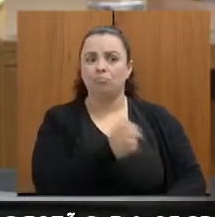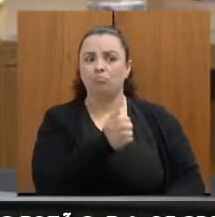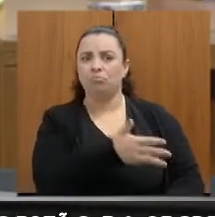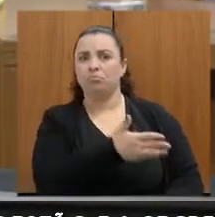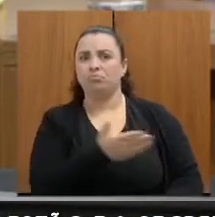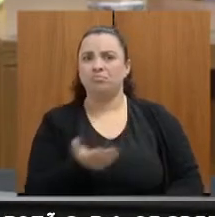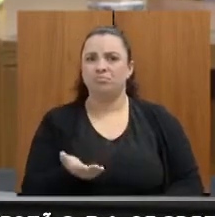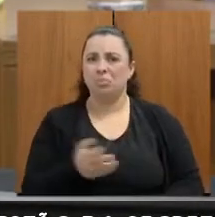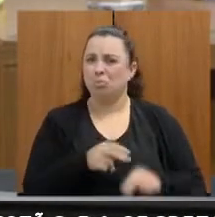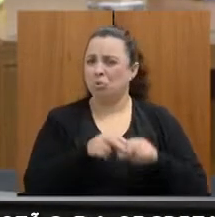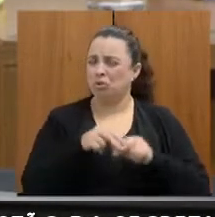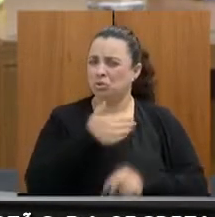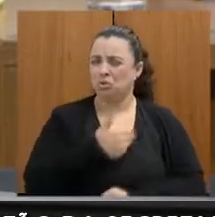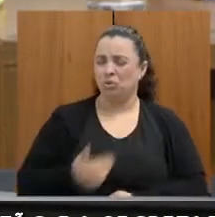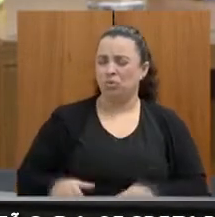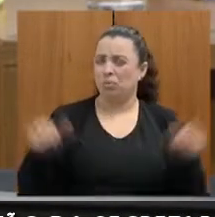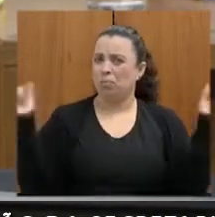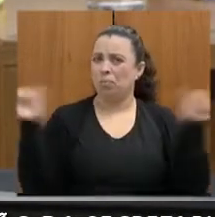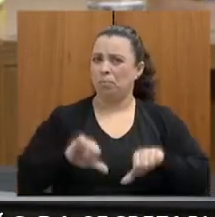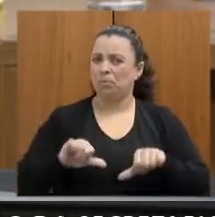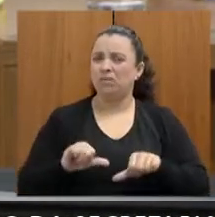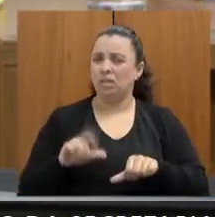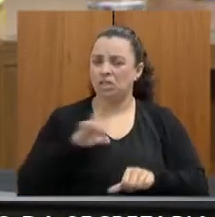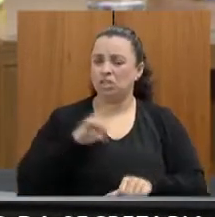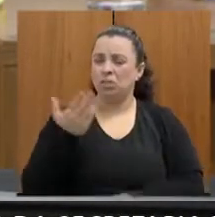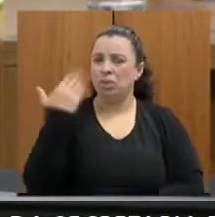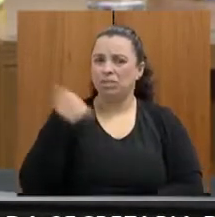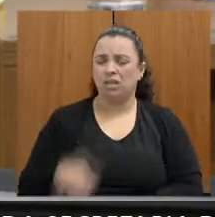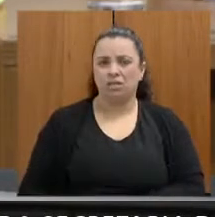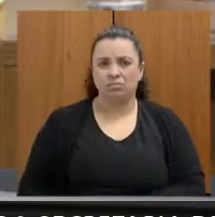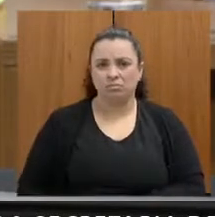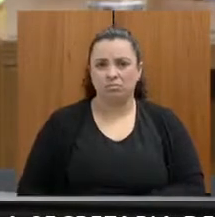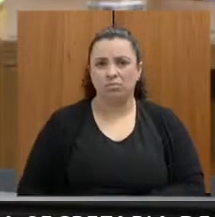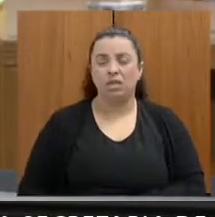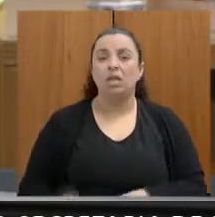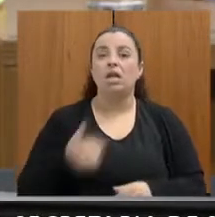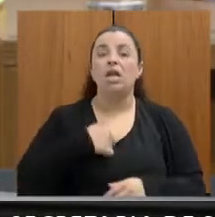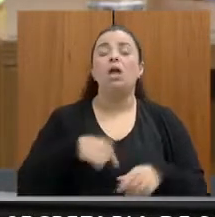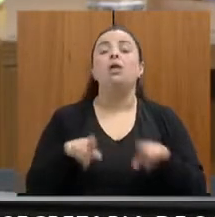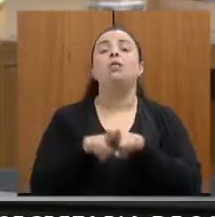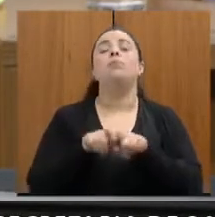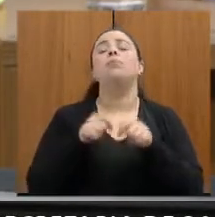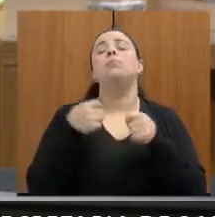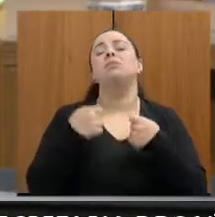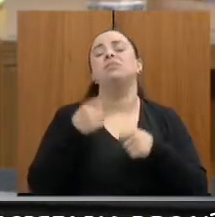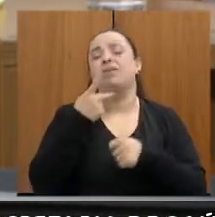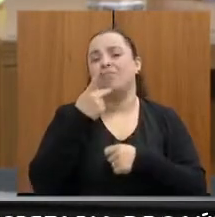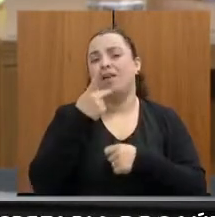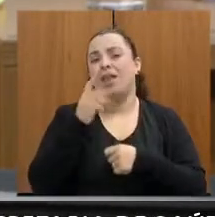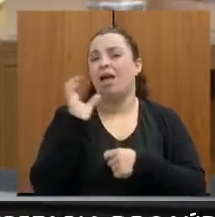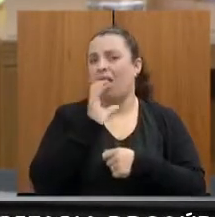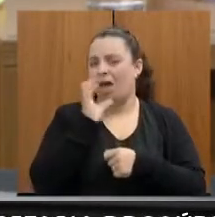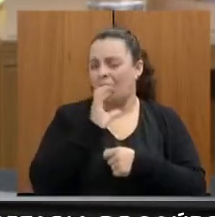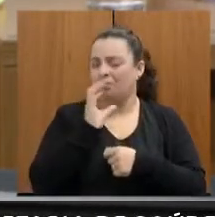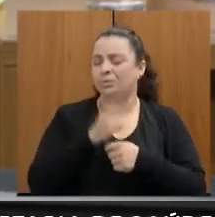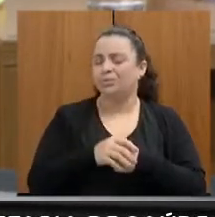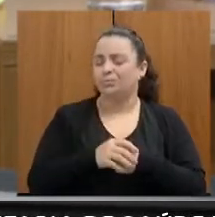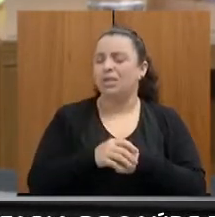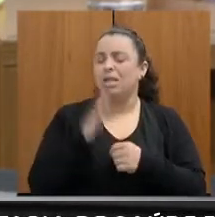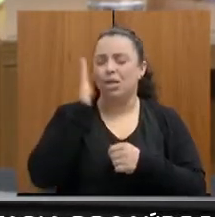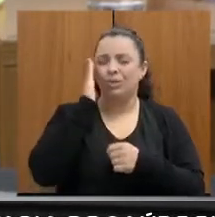eu não poderia secretário também de ponto aqui rapidamente eu sei que muita coisa foi feita